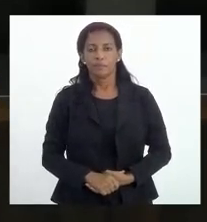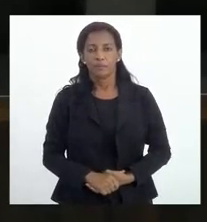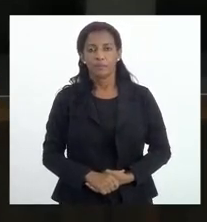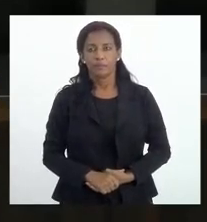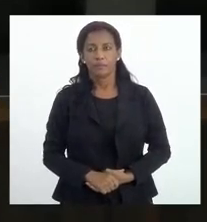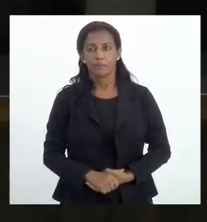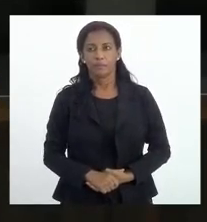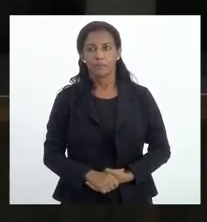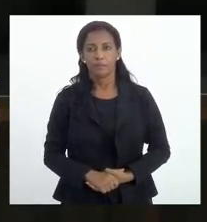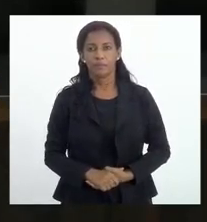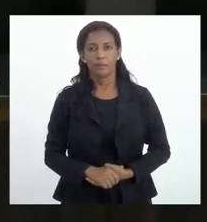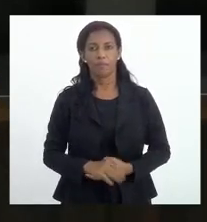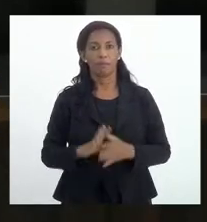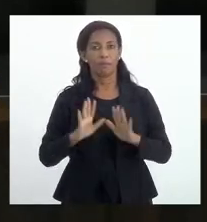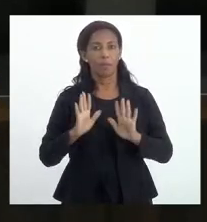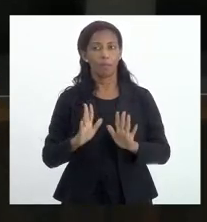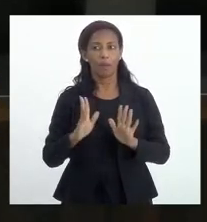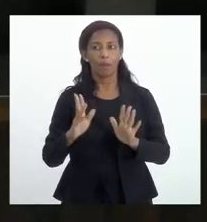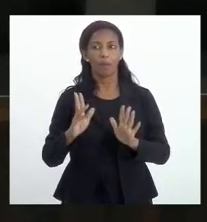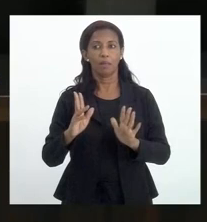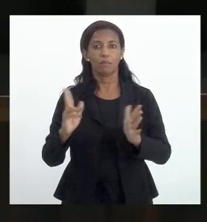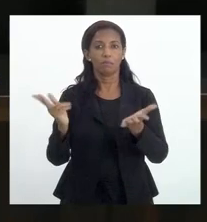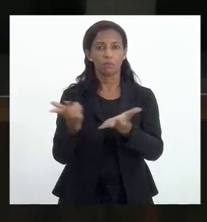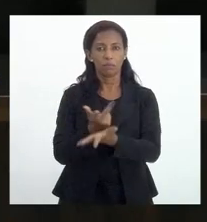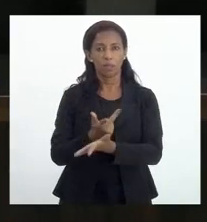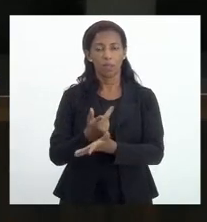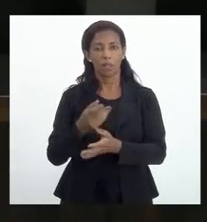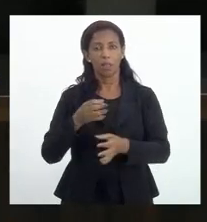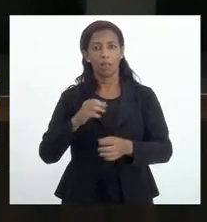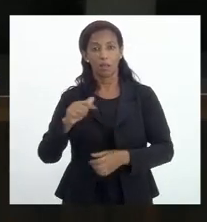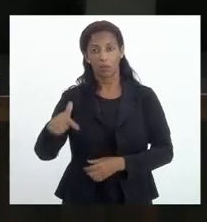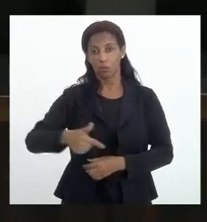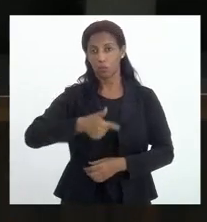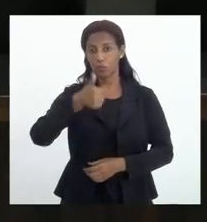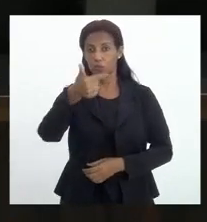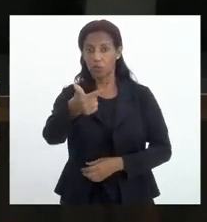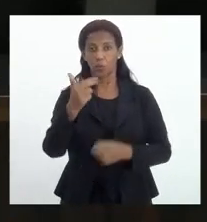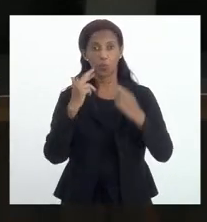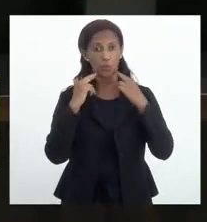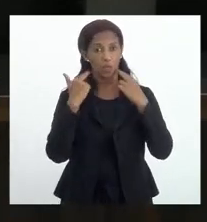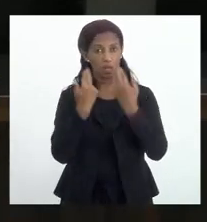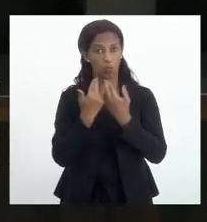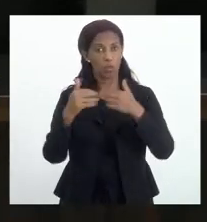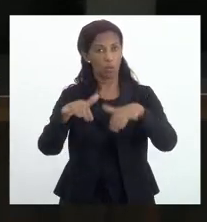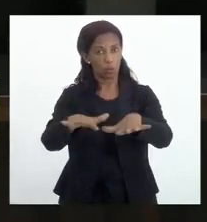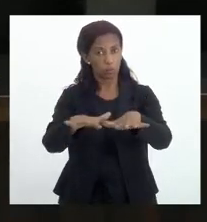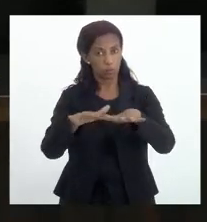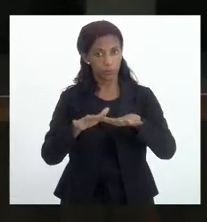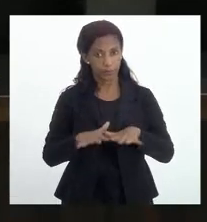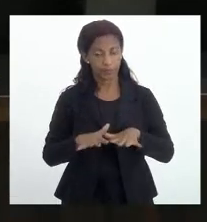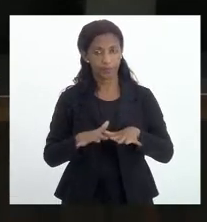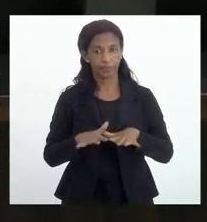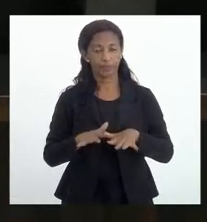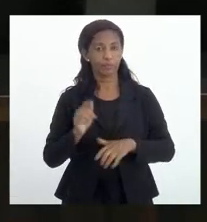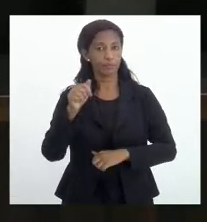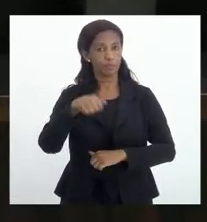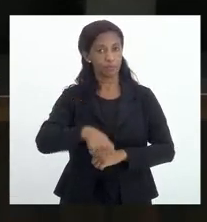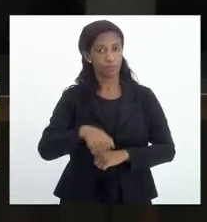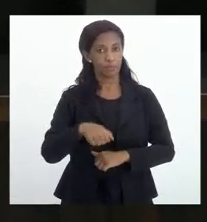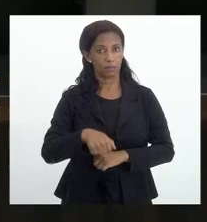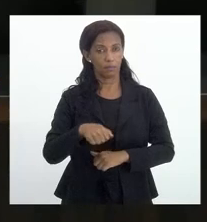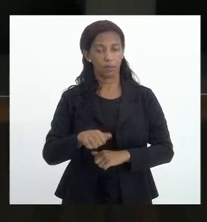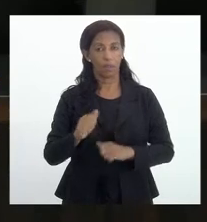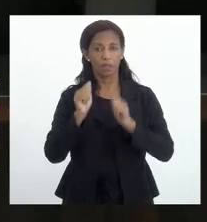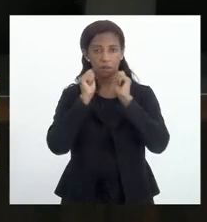Para a realização da nossa segunda audiência pública aqui no plenário